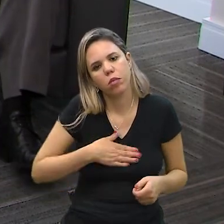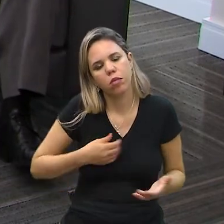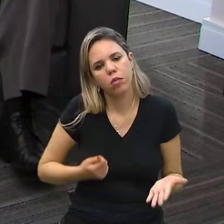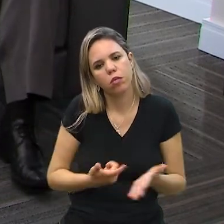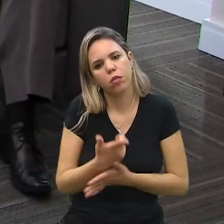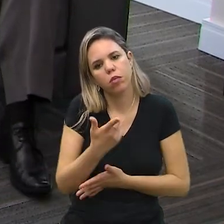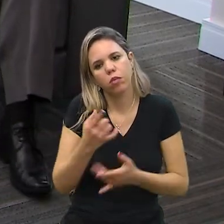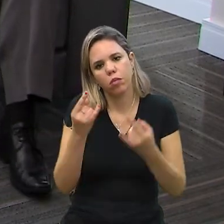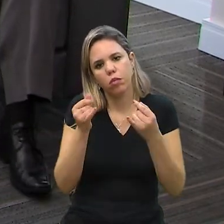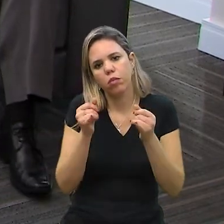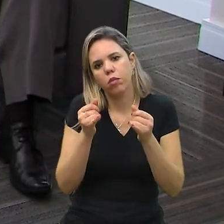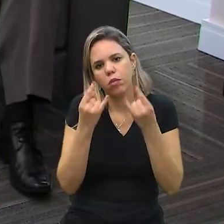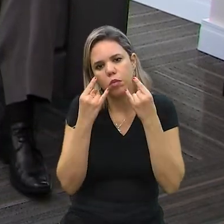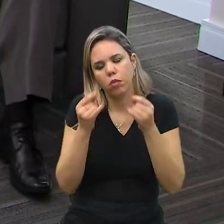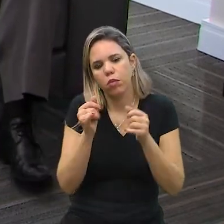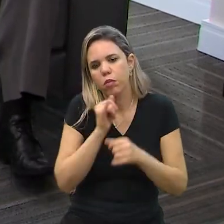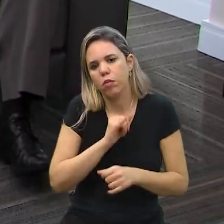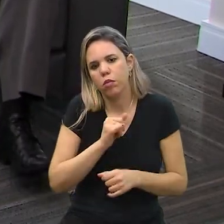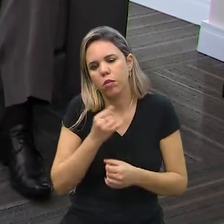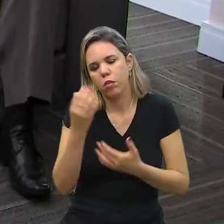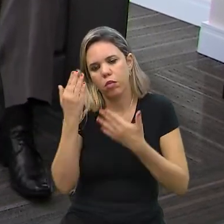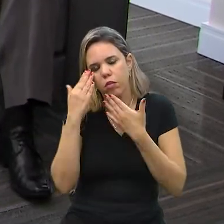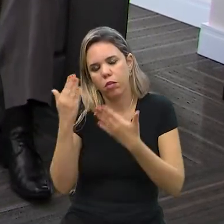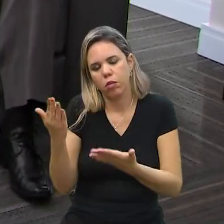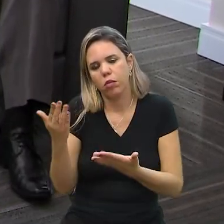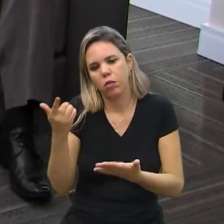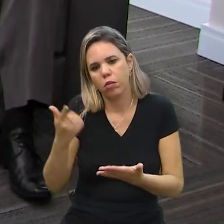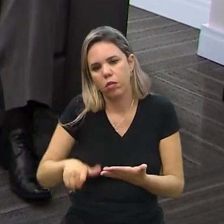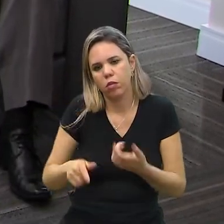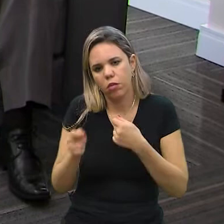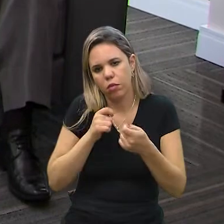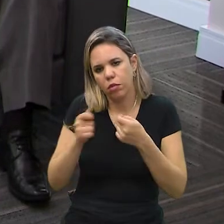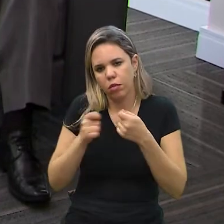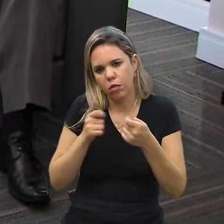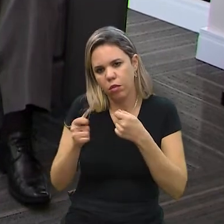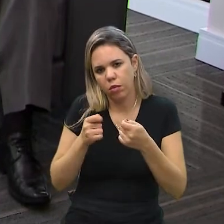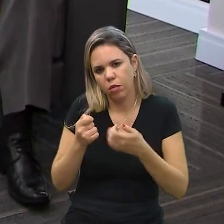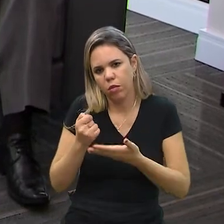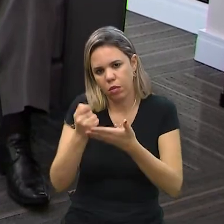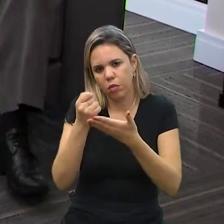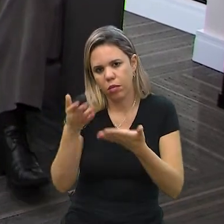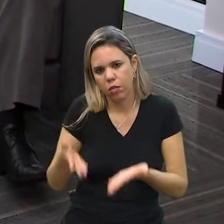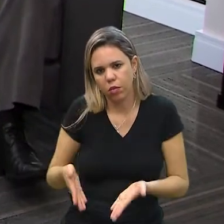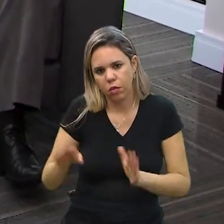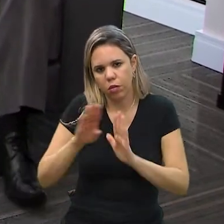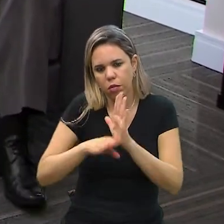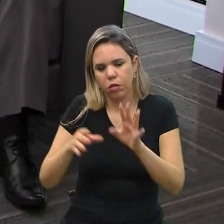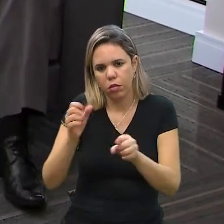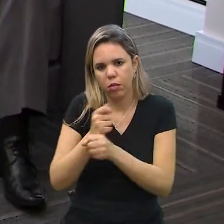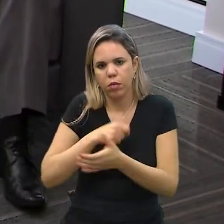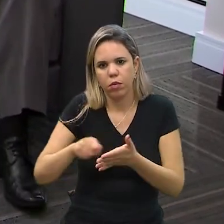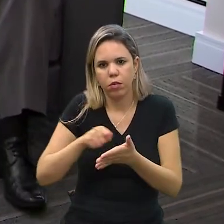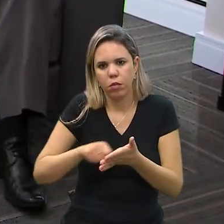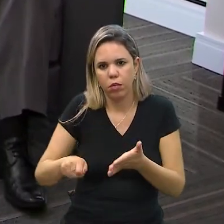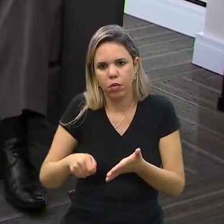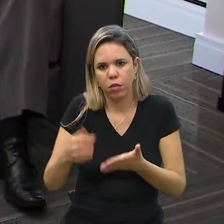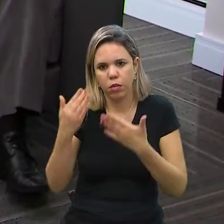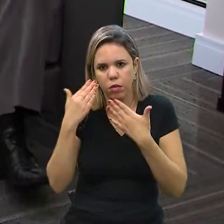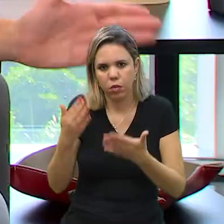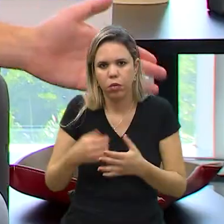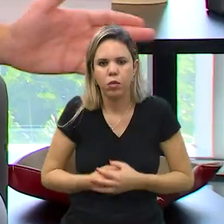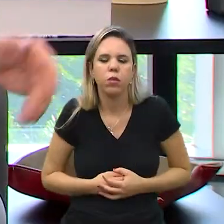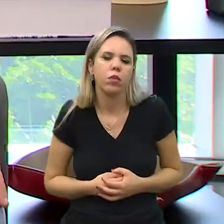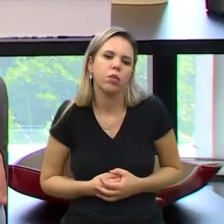compra por impulso. Pascoal Irano, muito obrigado por mais uma vez conceder essa entrevista aqui para o quadro Na Ponta do Lápis. Eu que